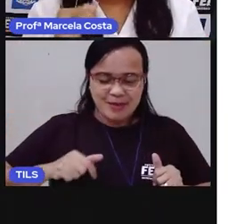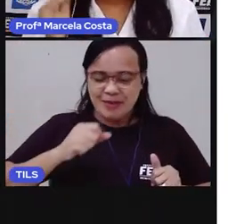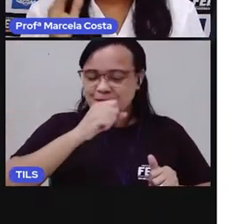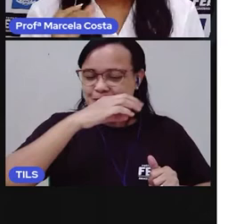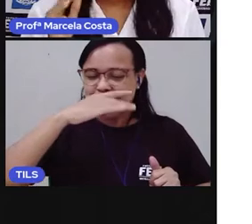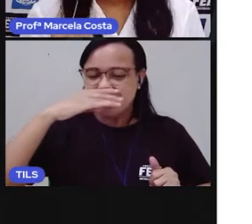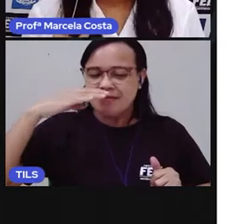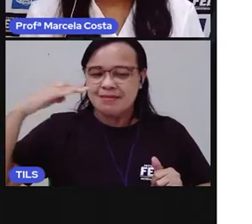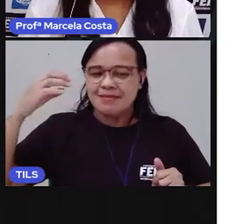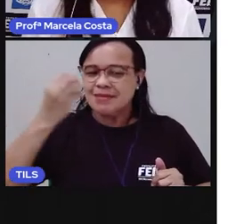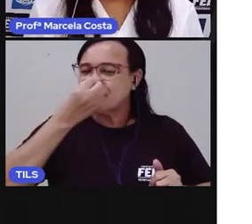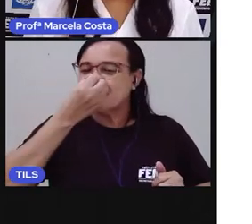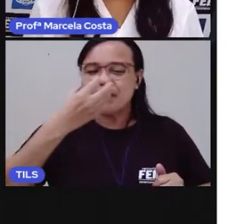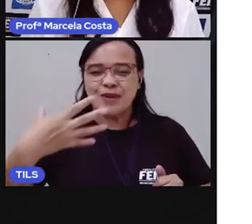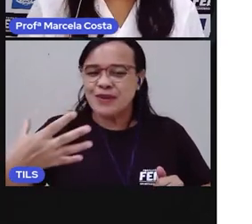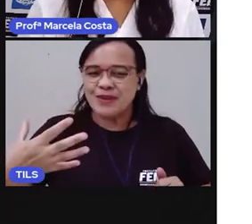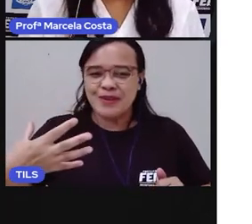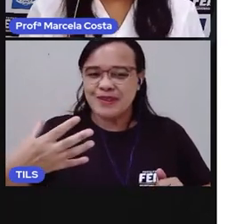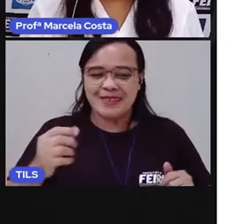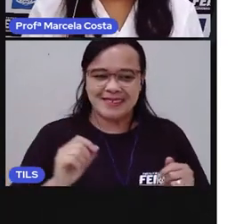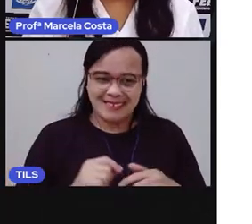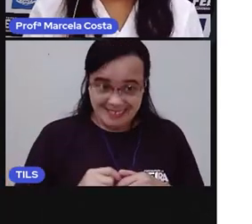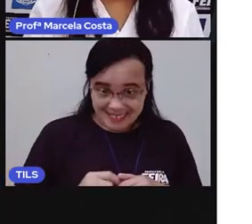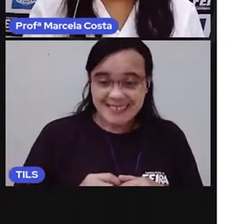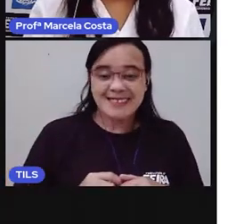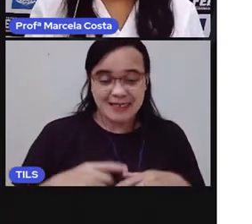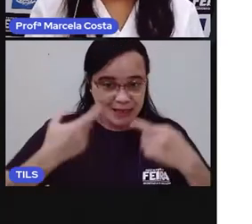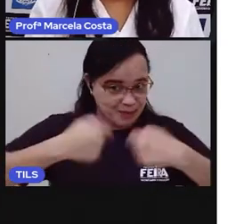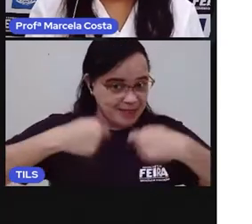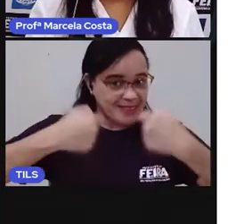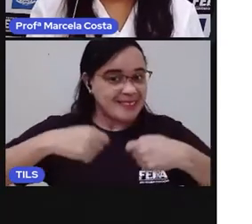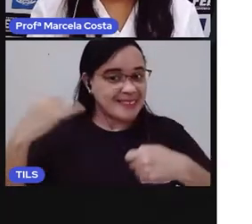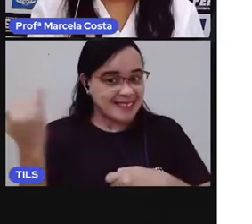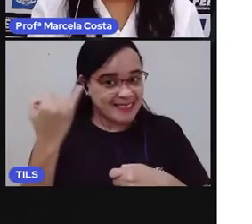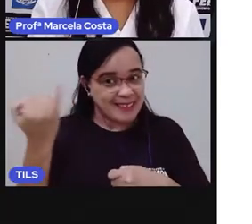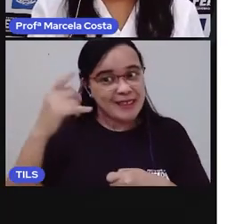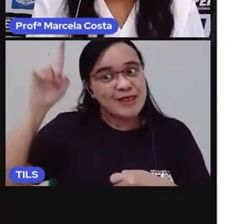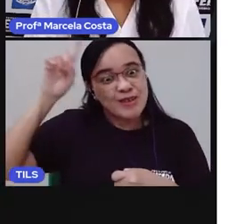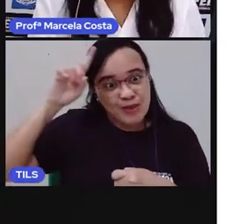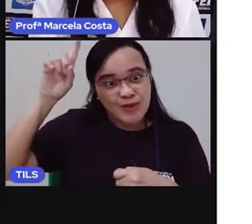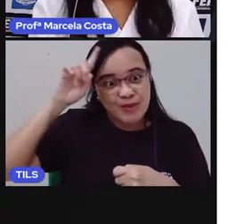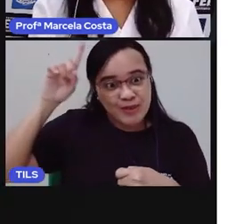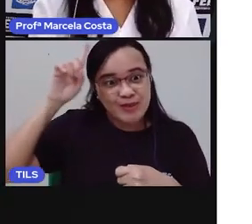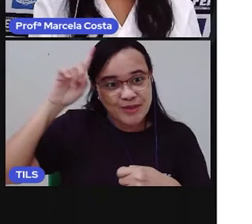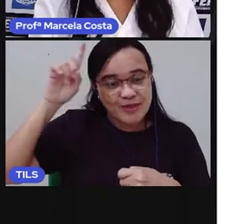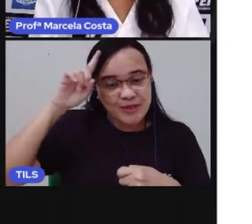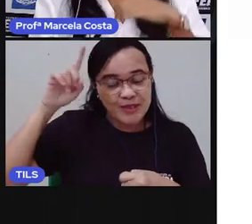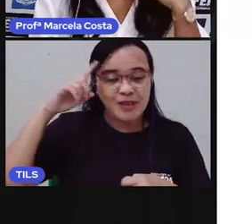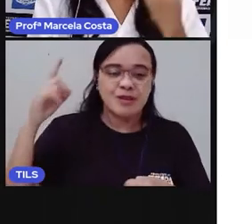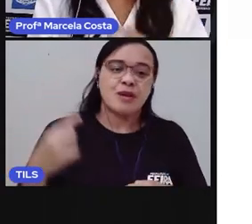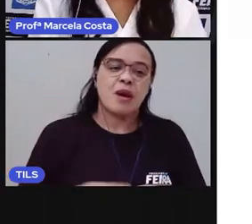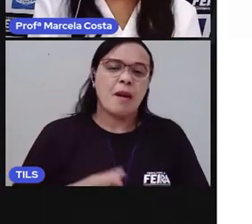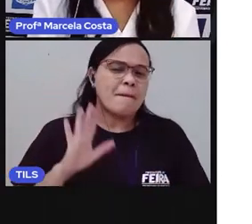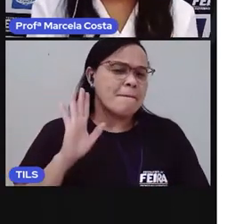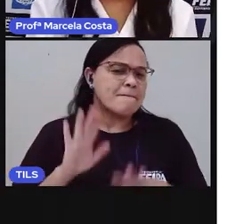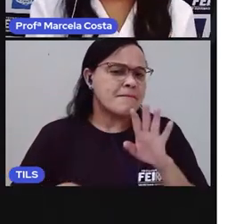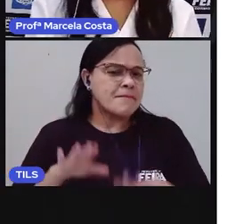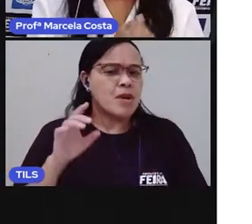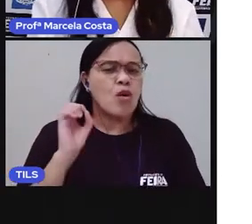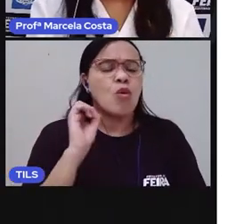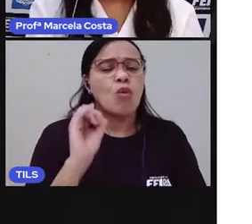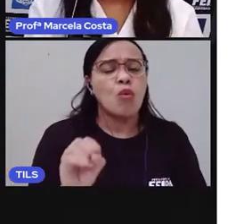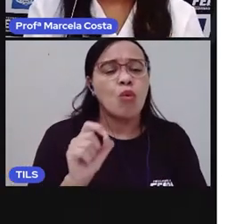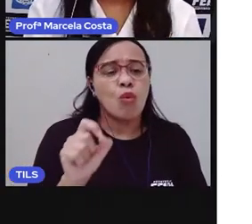Não ficar com cheirinho. Tem que tomar banho todos os dias, pelo menos, se